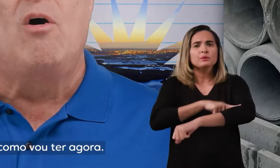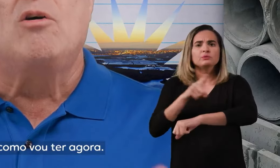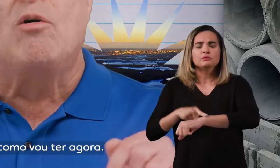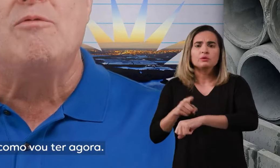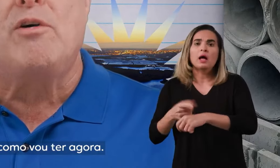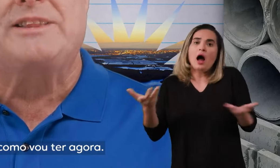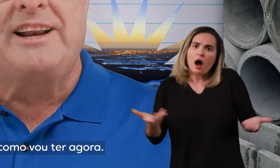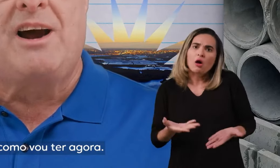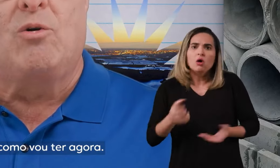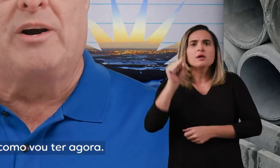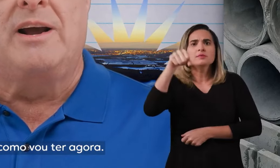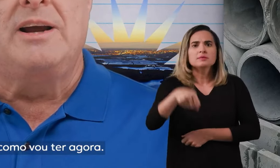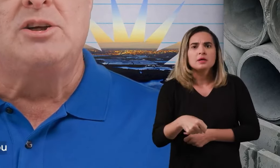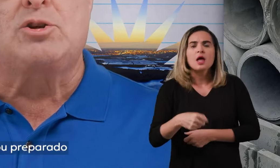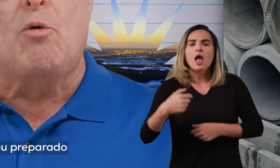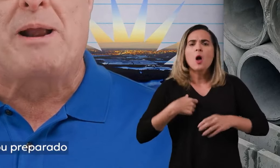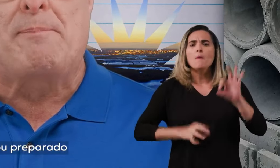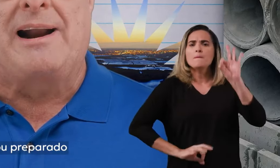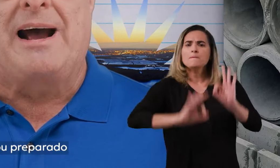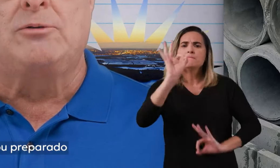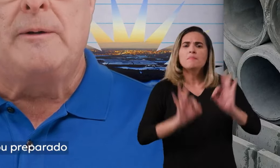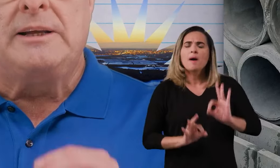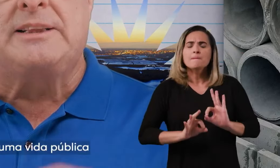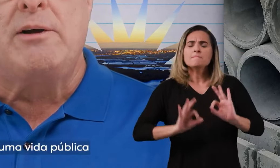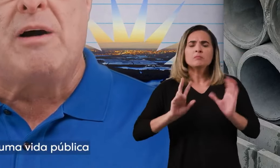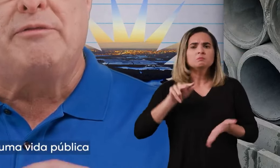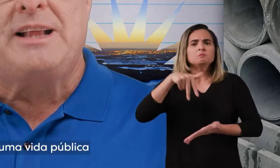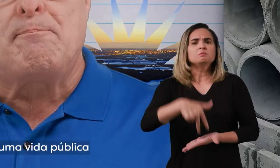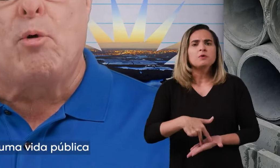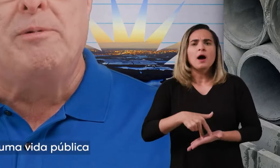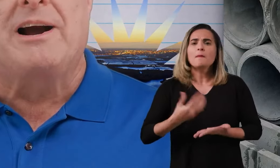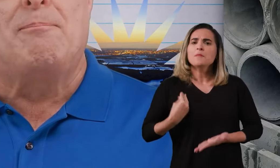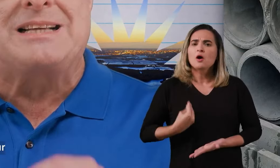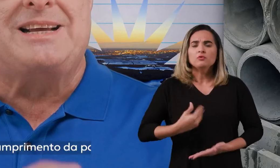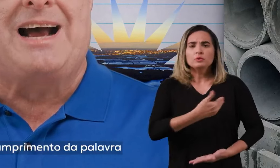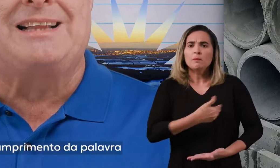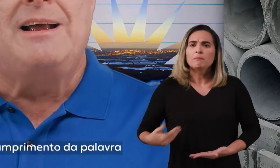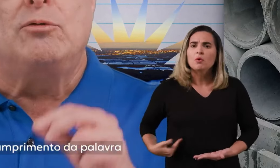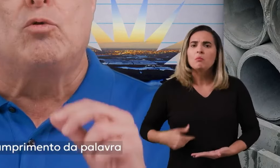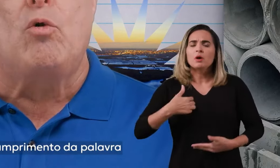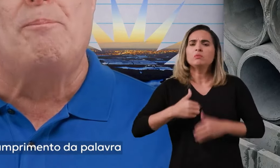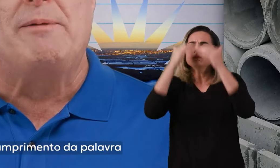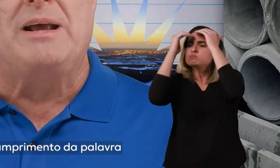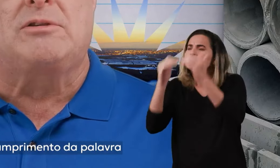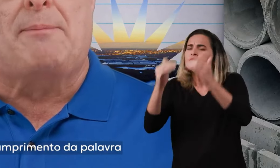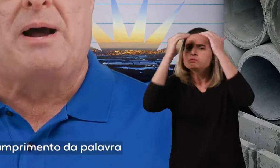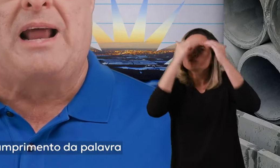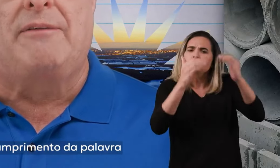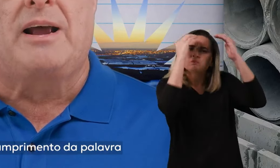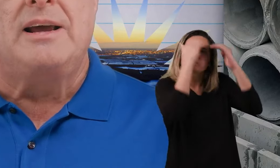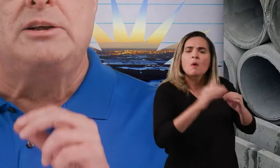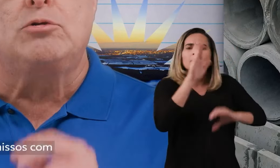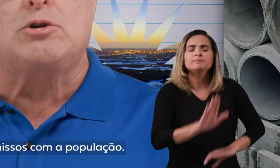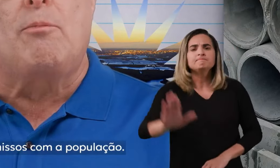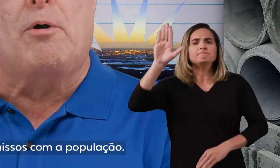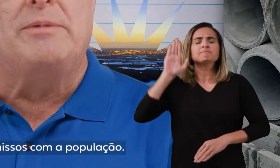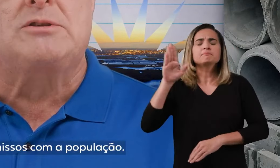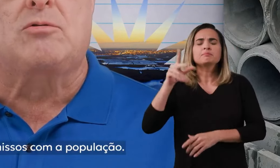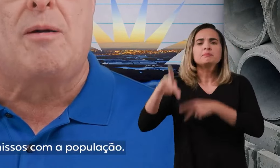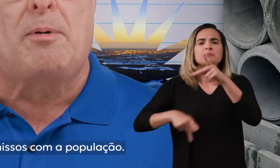Natal como vou ter agora. Estou preparado e tenho uma vida pública baseada no cumprimento da palavra e